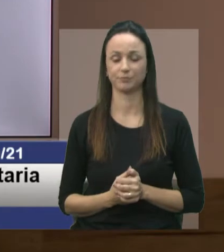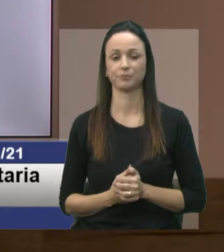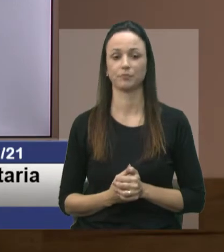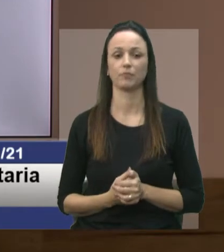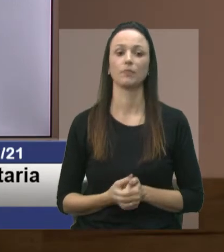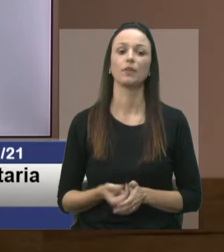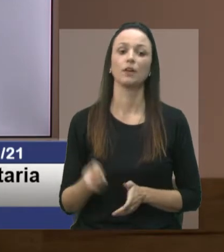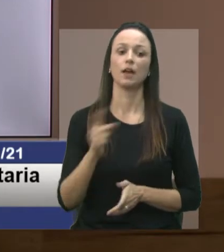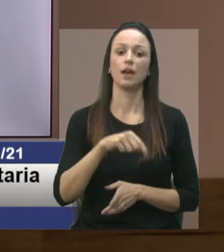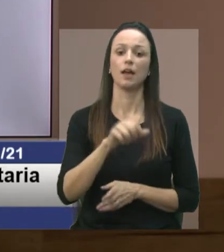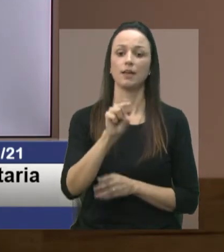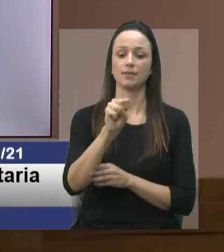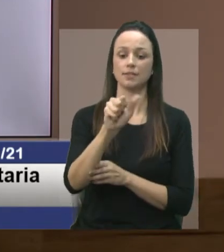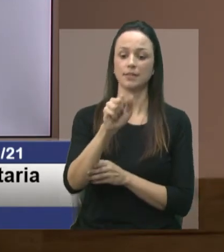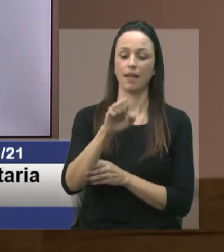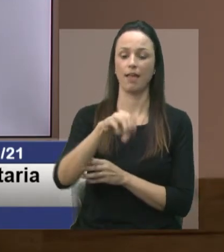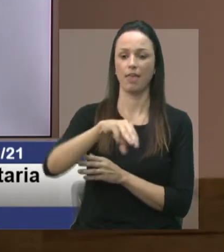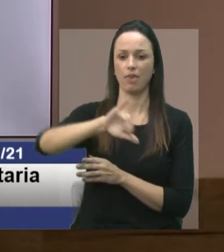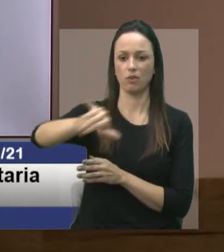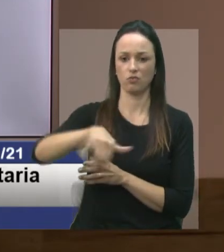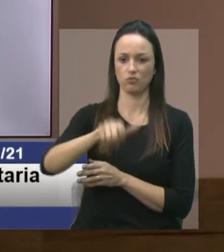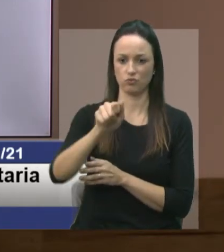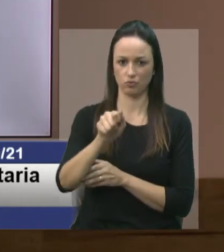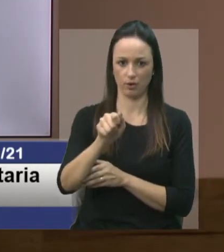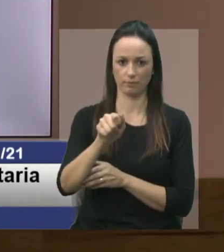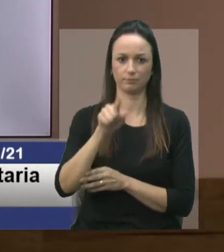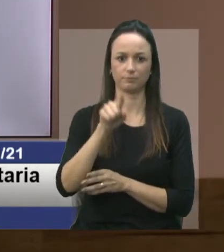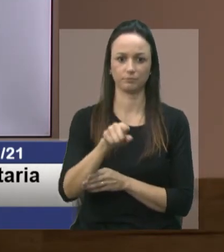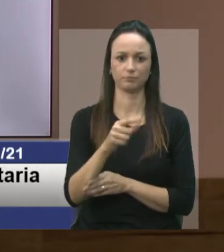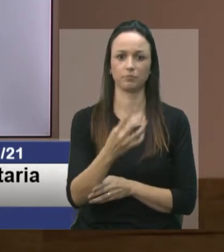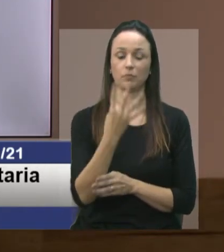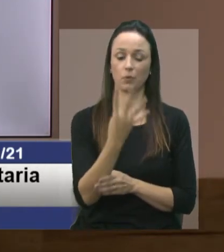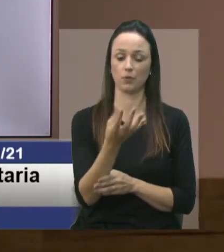R$ 7.496.165,16. Agência reguladora empenhou